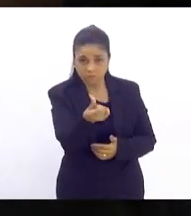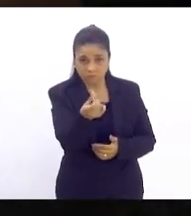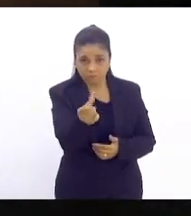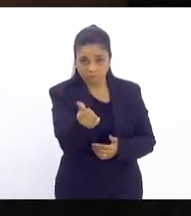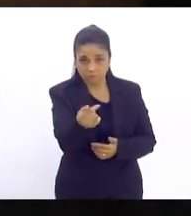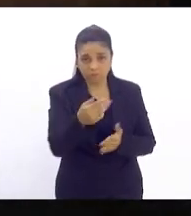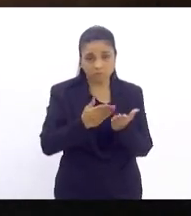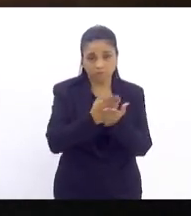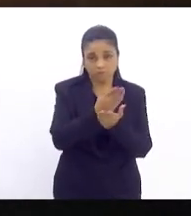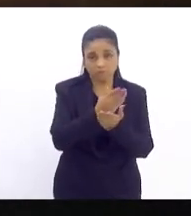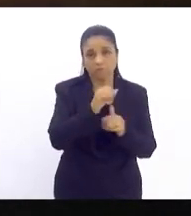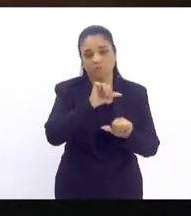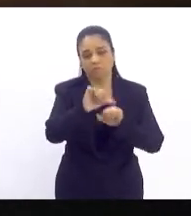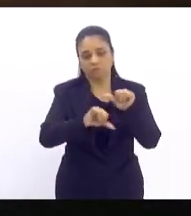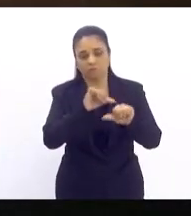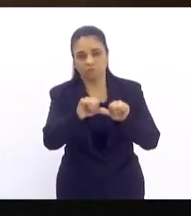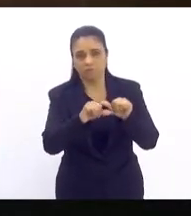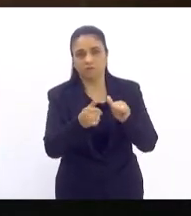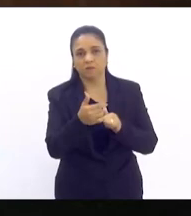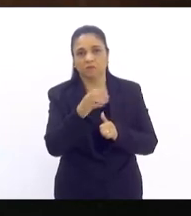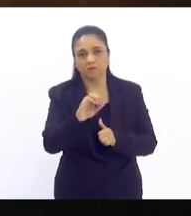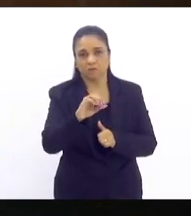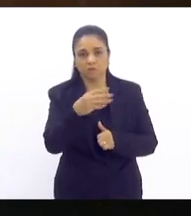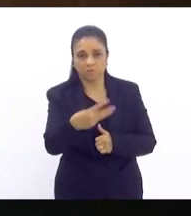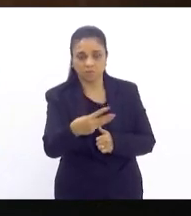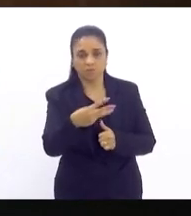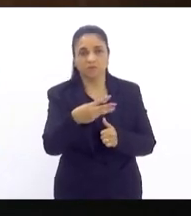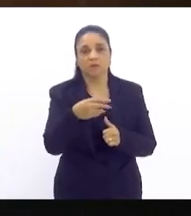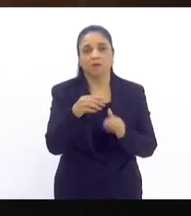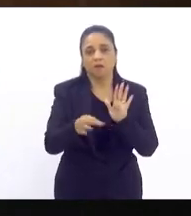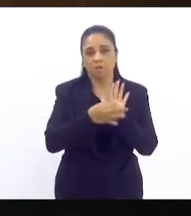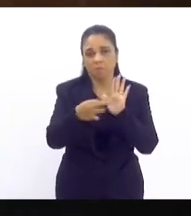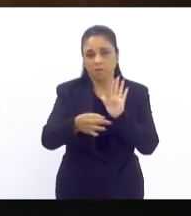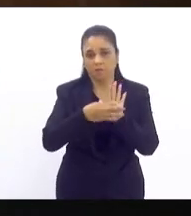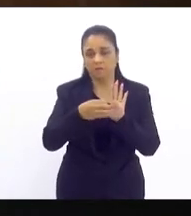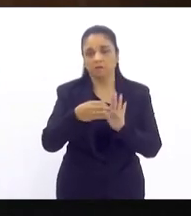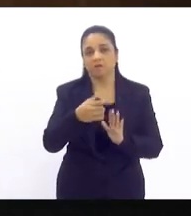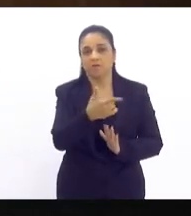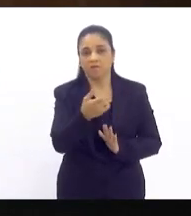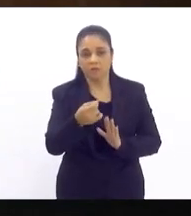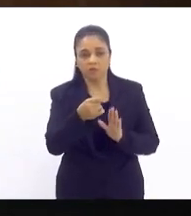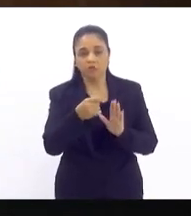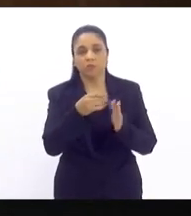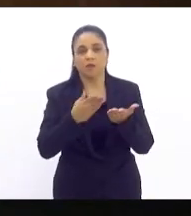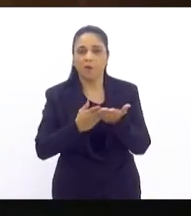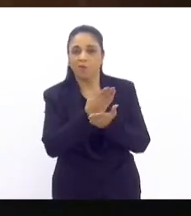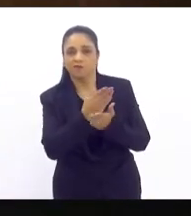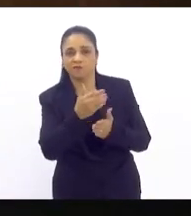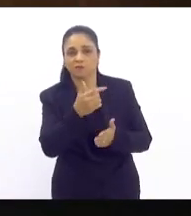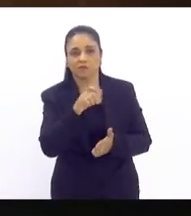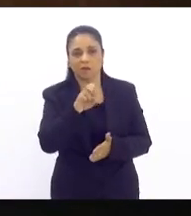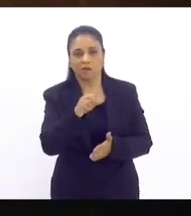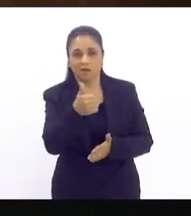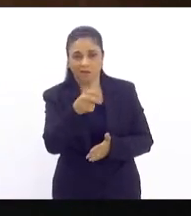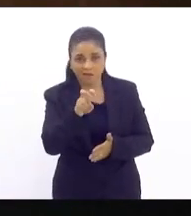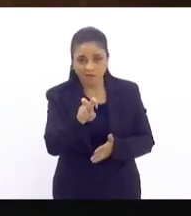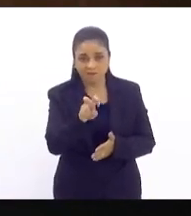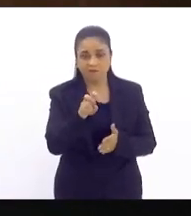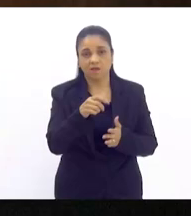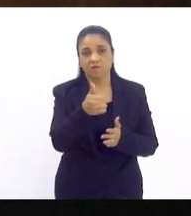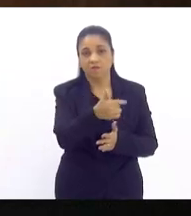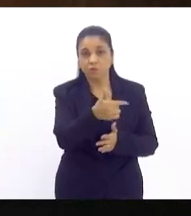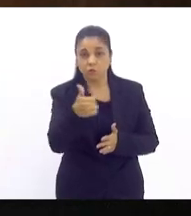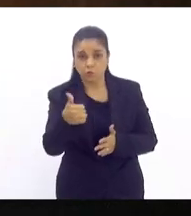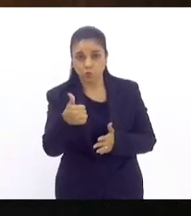aprovação da emenda 03 a emenda 20 pela aprovação da 15 e a emenda 21 pelo